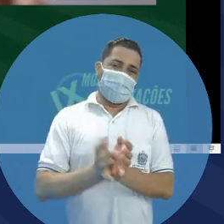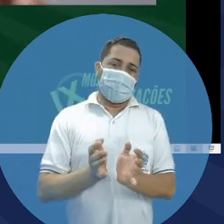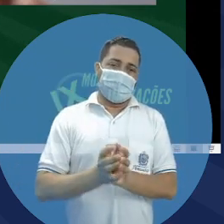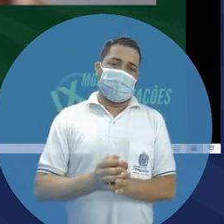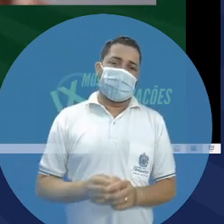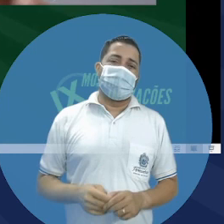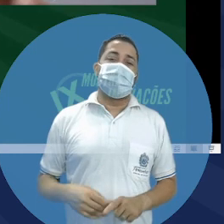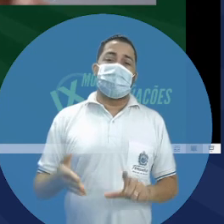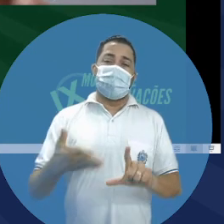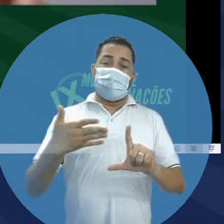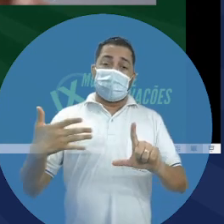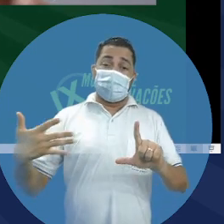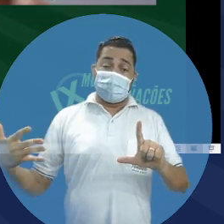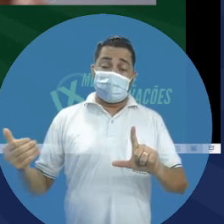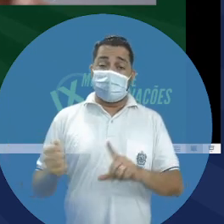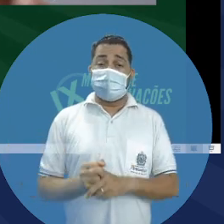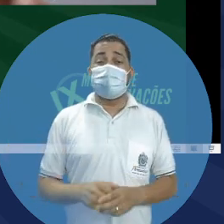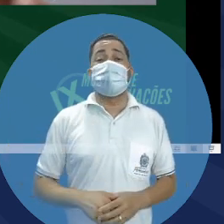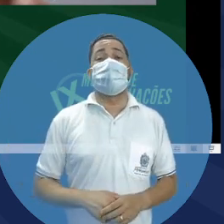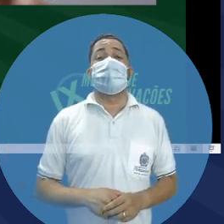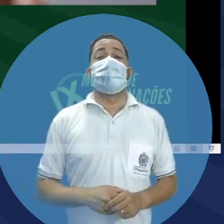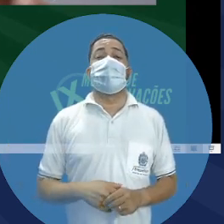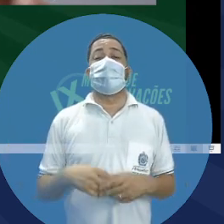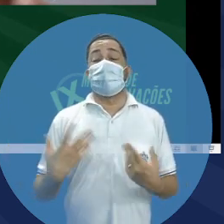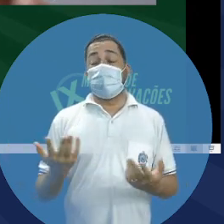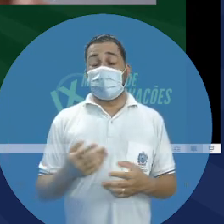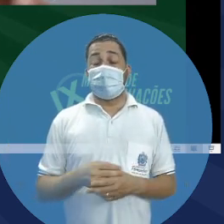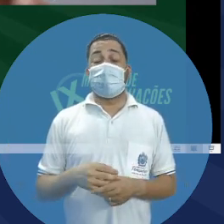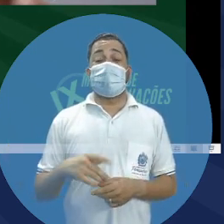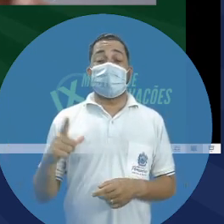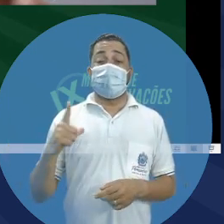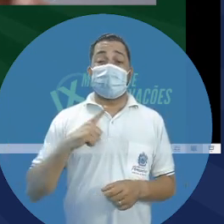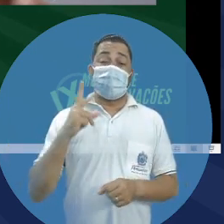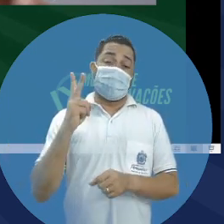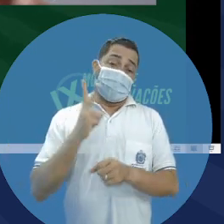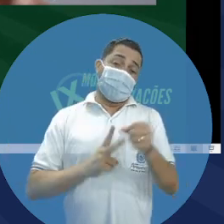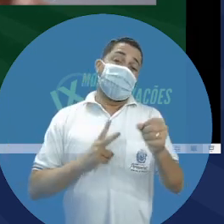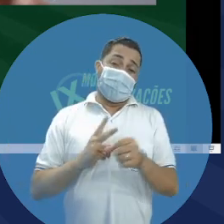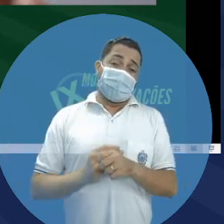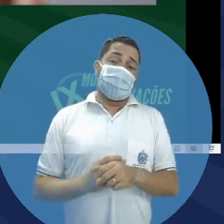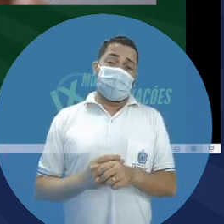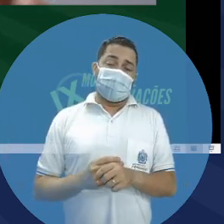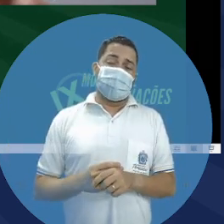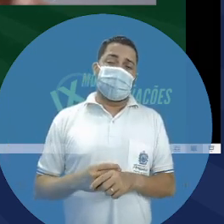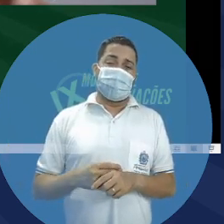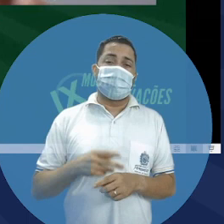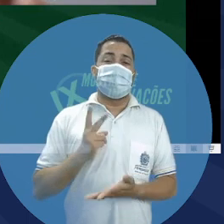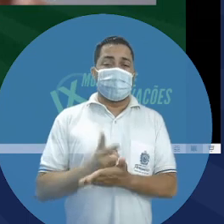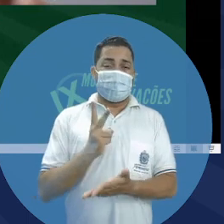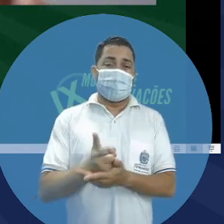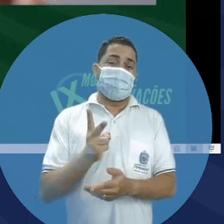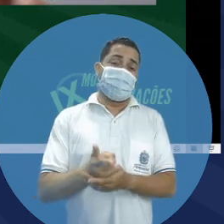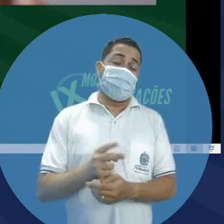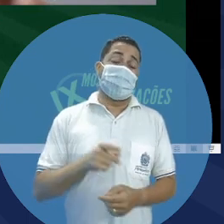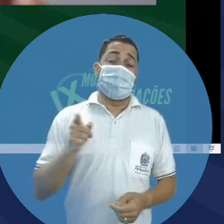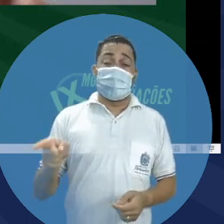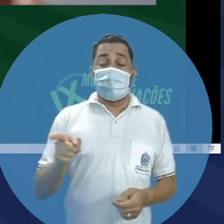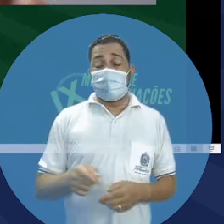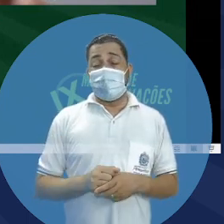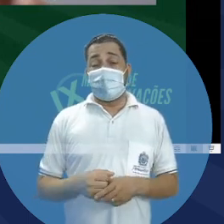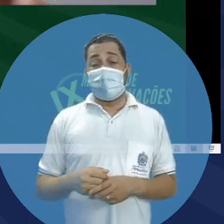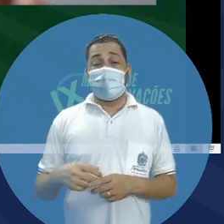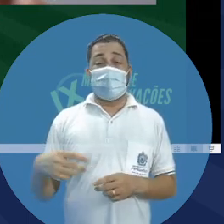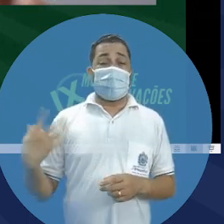grupo LGBTQI+, elas são vítimas constantemente dessas agressões,